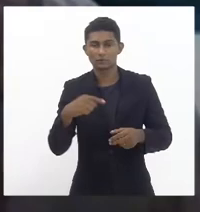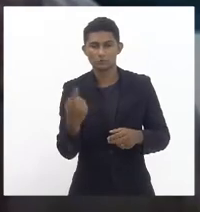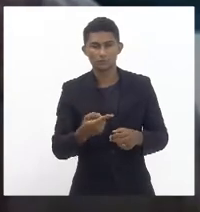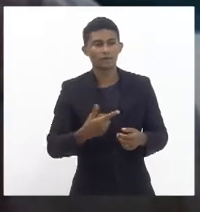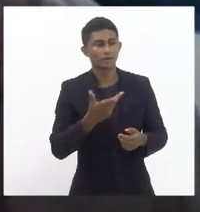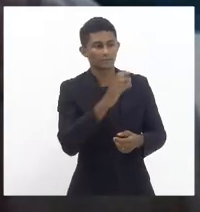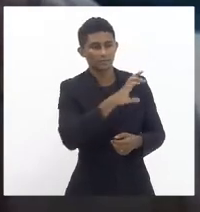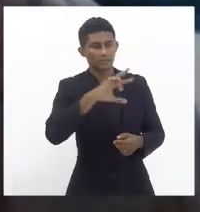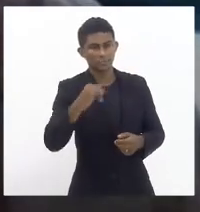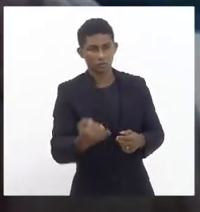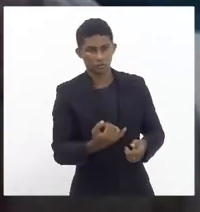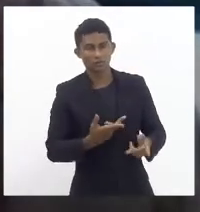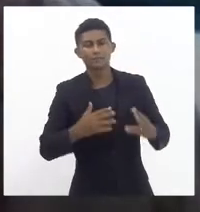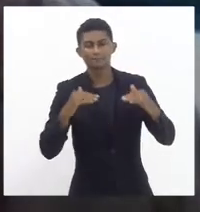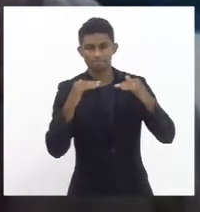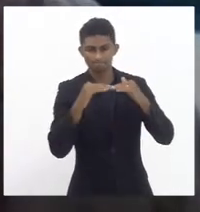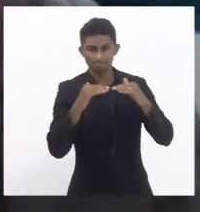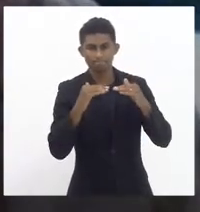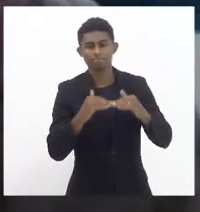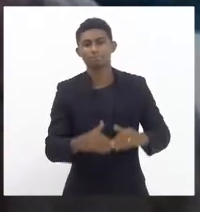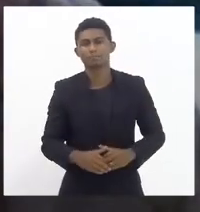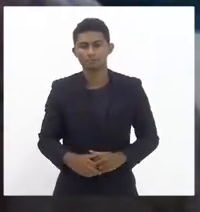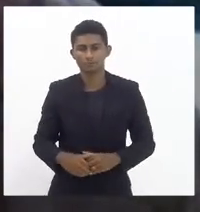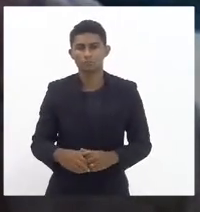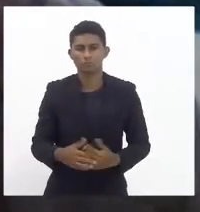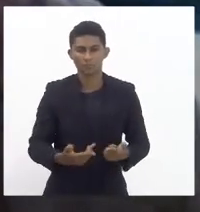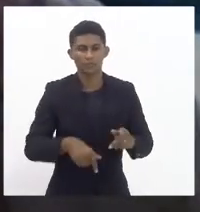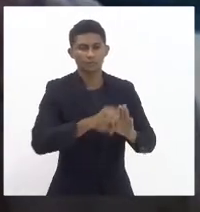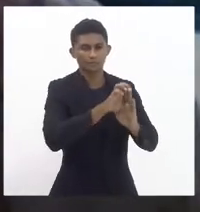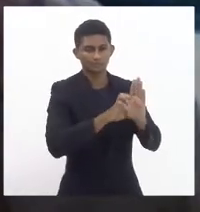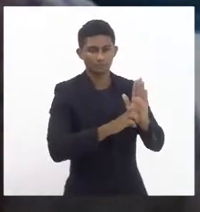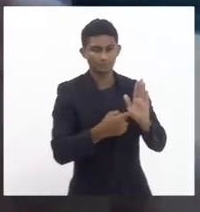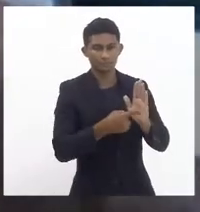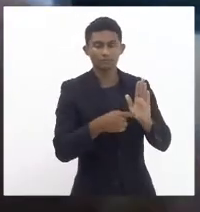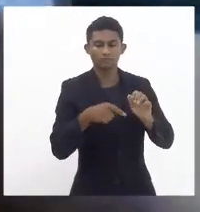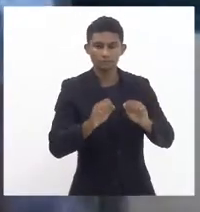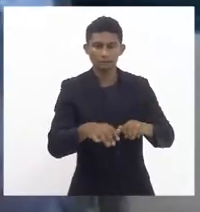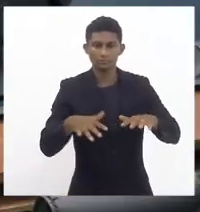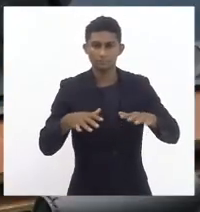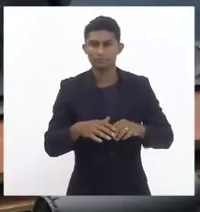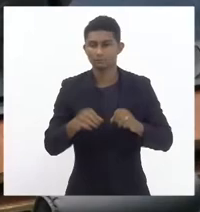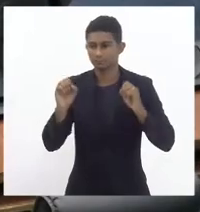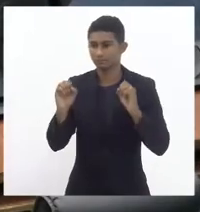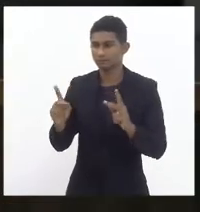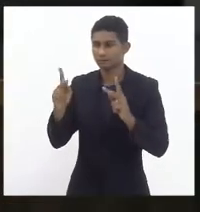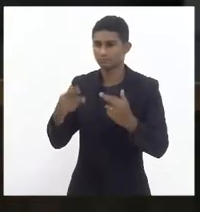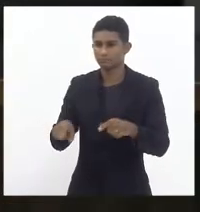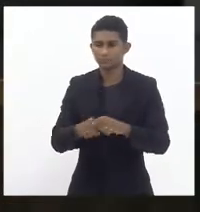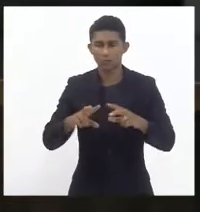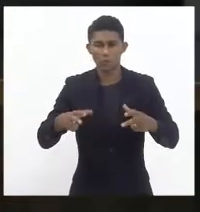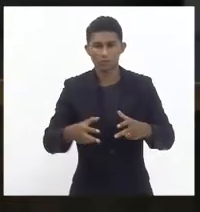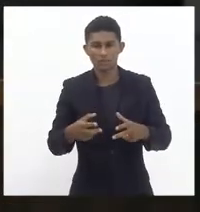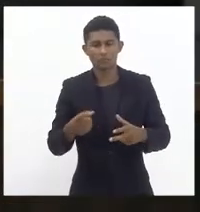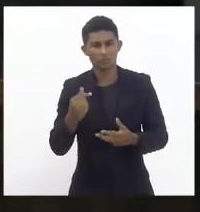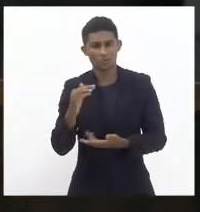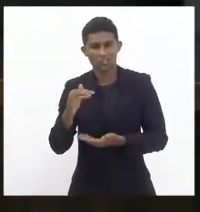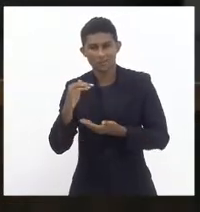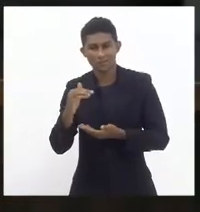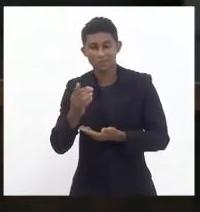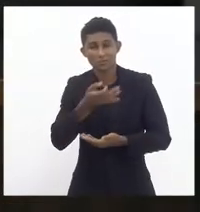acompanhamos o parecer da ccj de emendas de plenário Ok pela comissão de orçamento